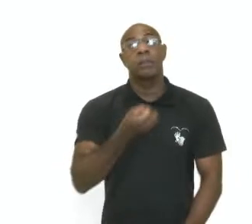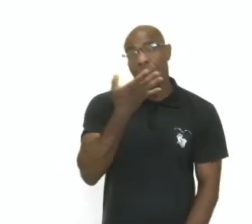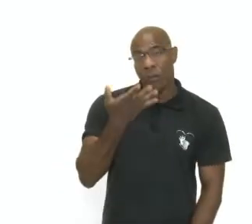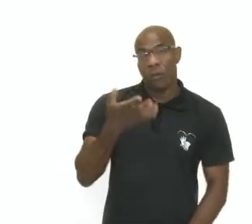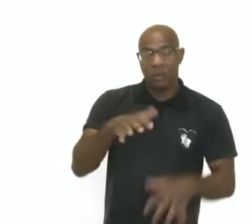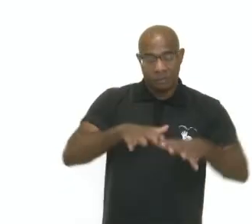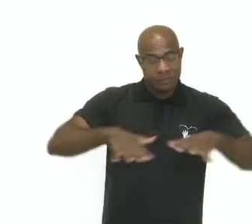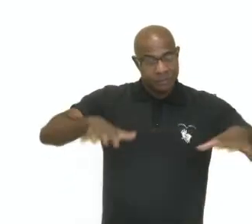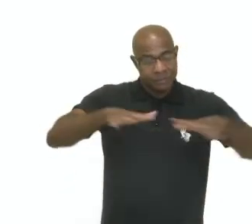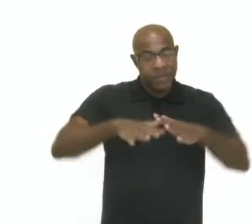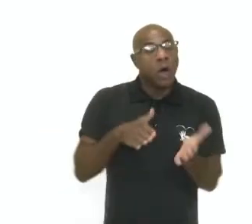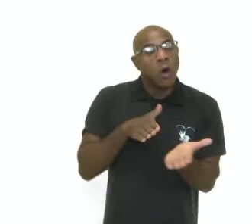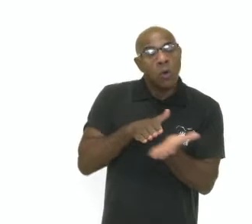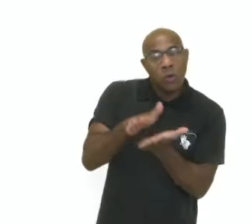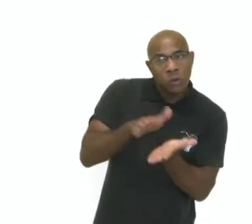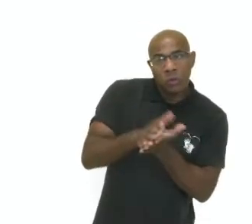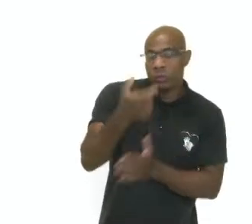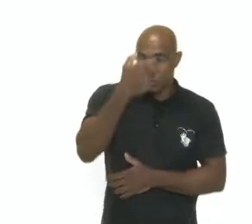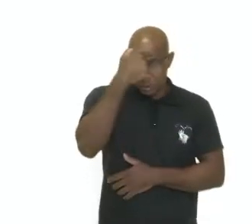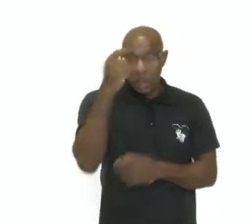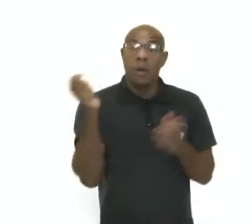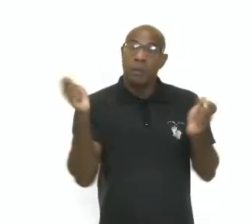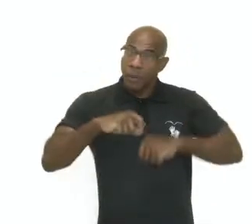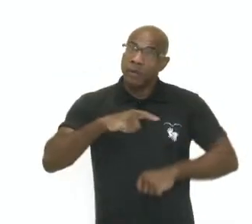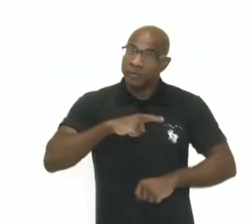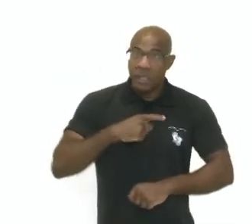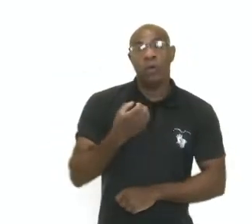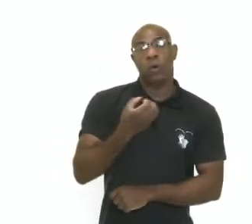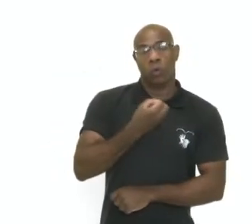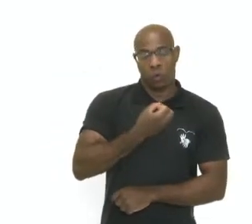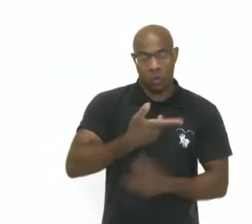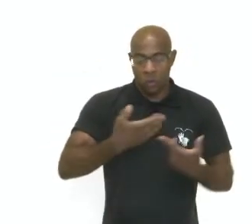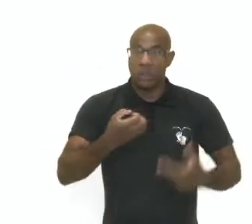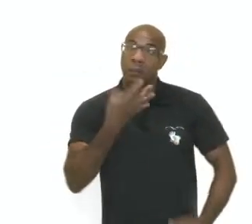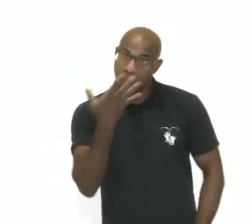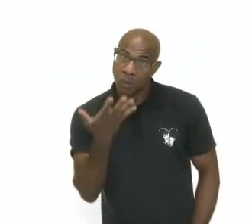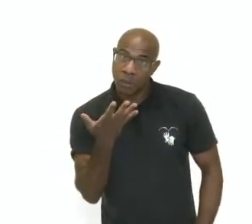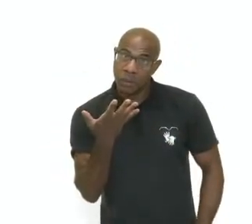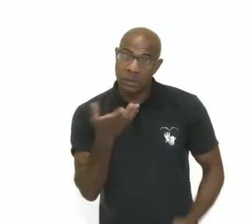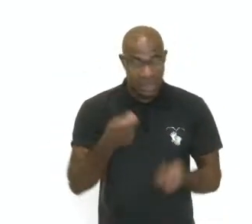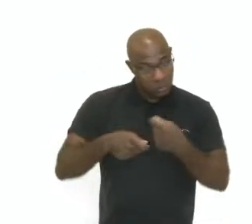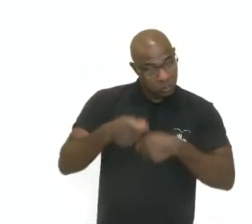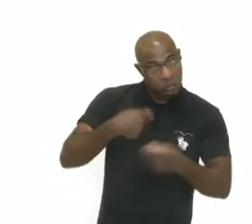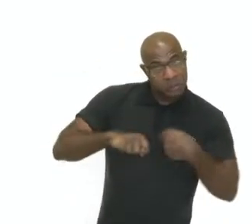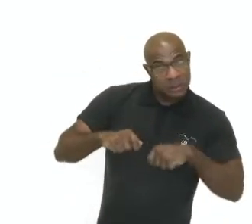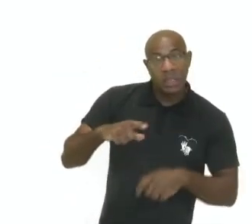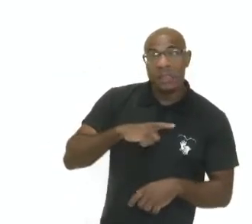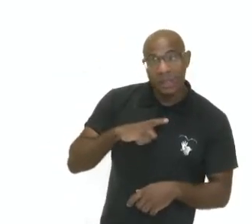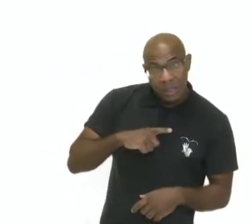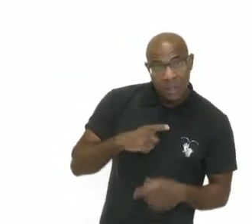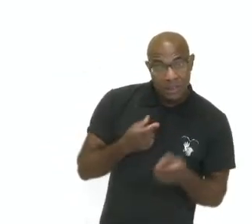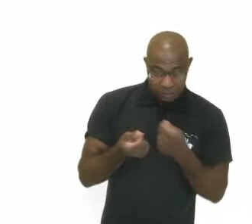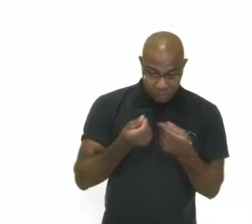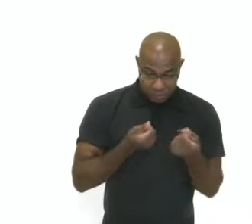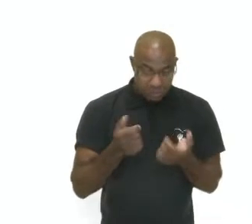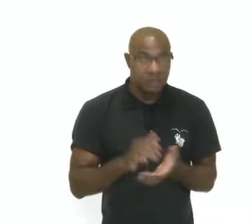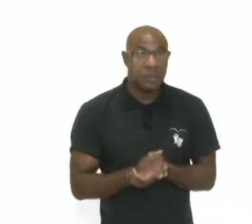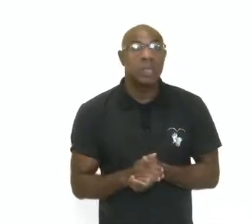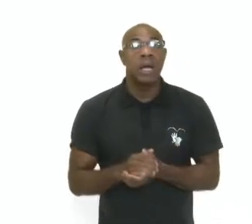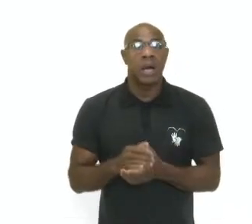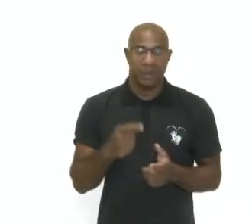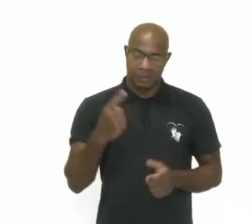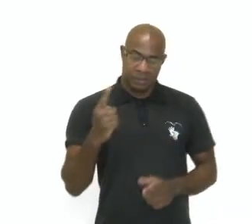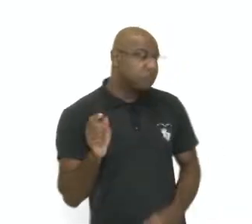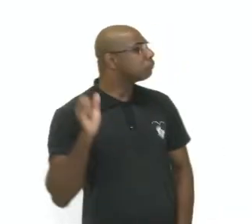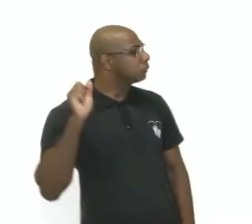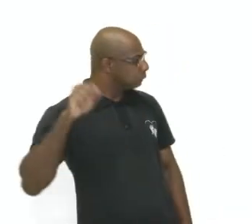o consumo consciente também pode trazer benefícios à economia que vive em crise? Que a pessoa responde: sim,